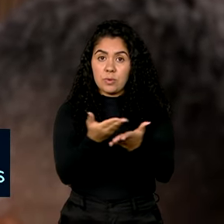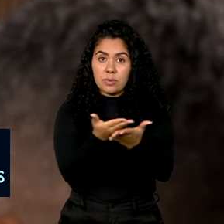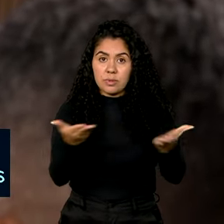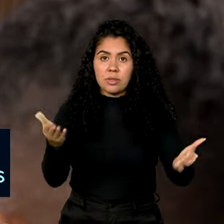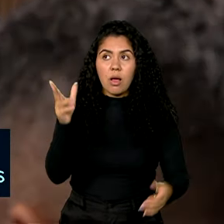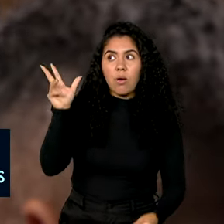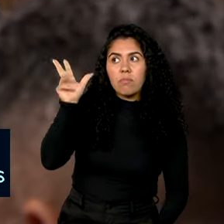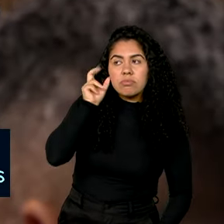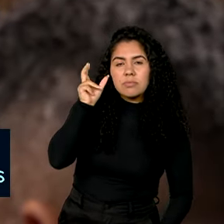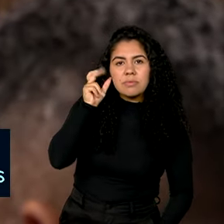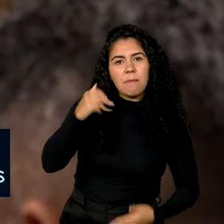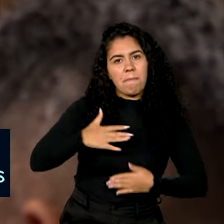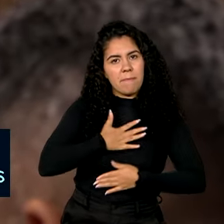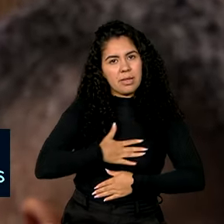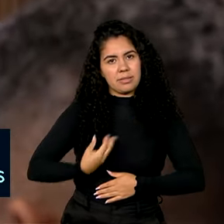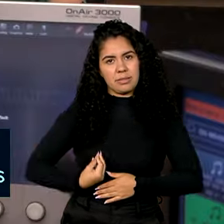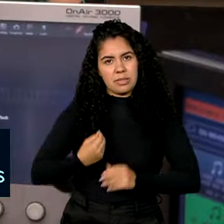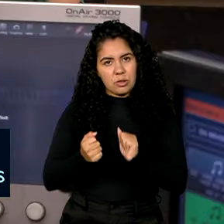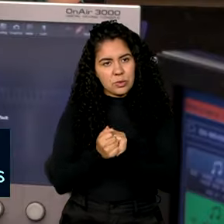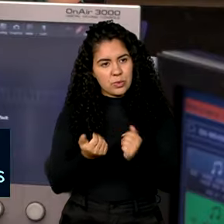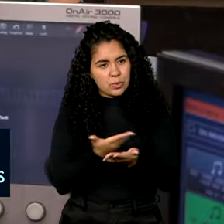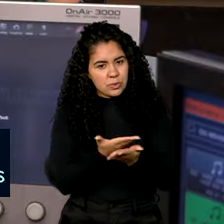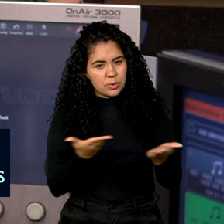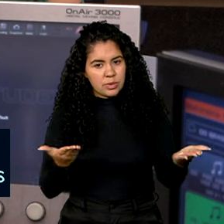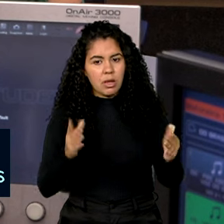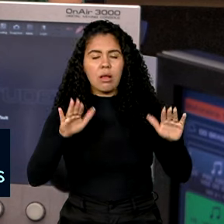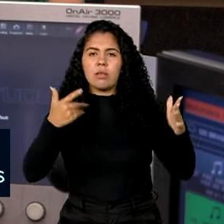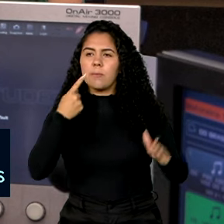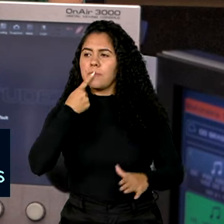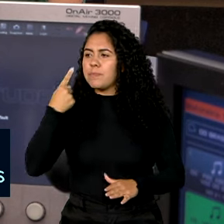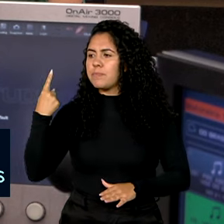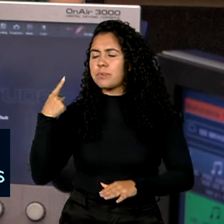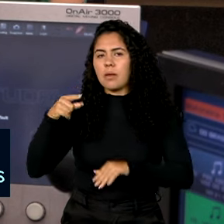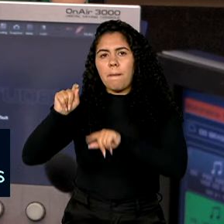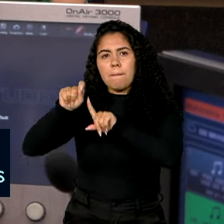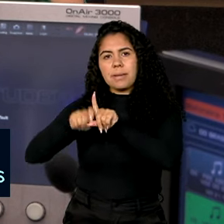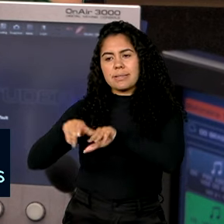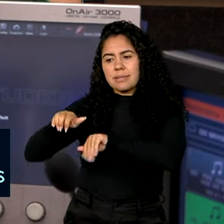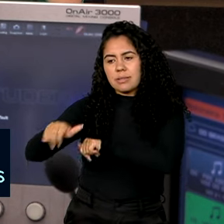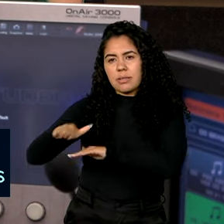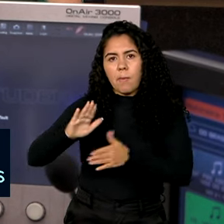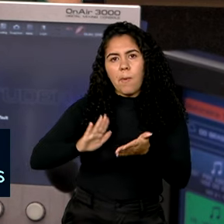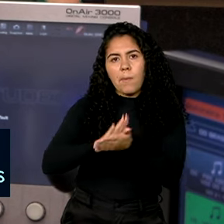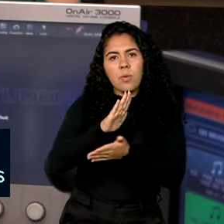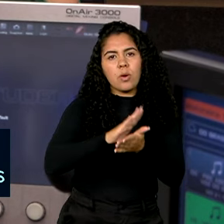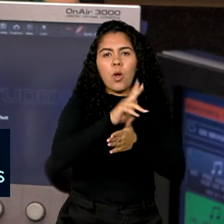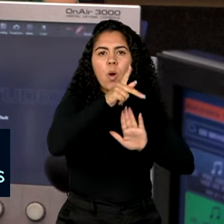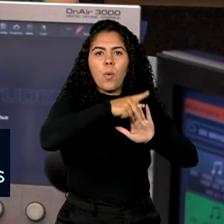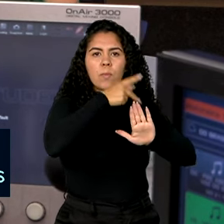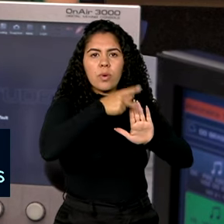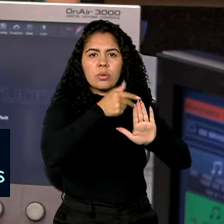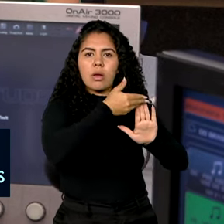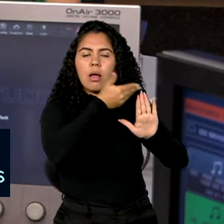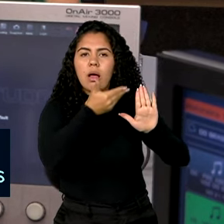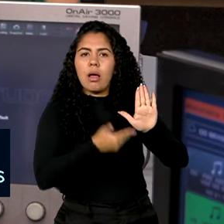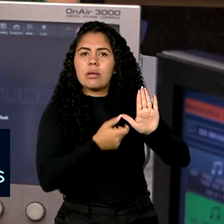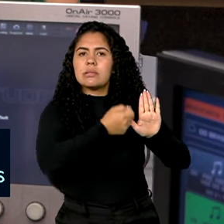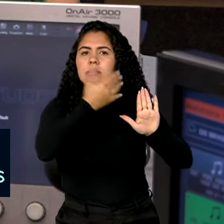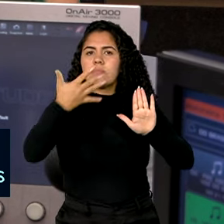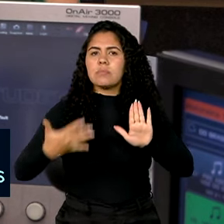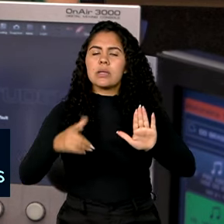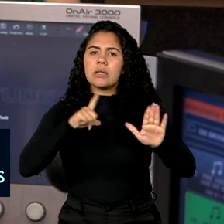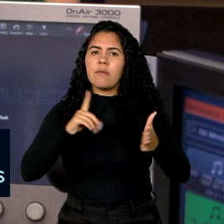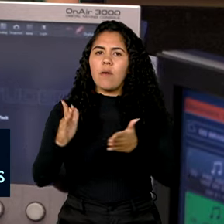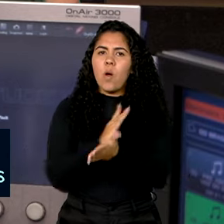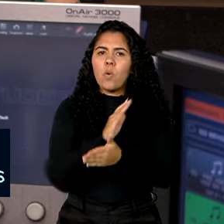ouvem prazer est aqui com vocês Elias uma portaria publicada em setembro trouxe mudanças para os beneficiários do BPC quais foram